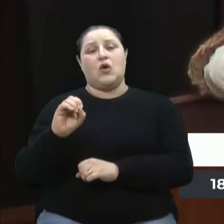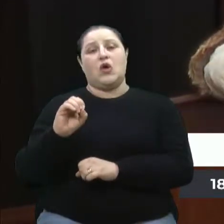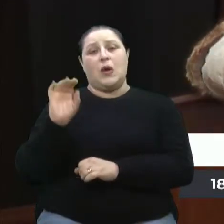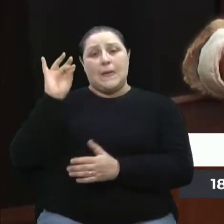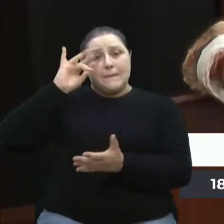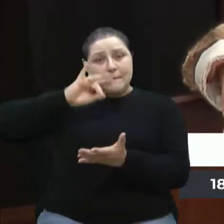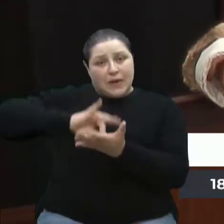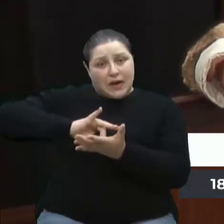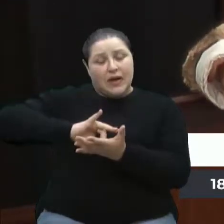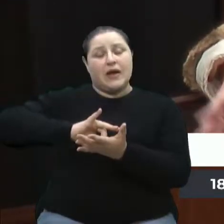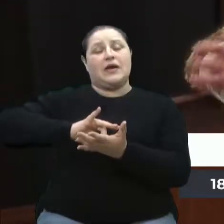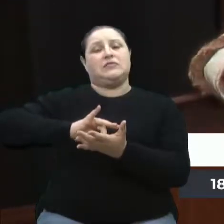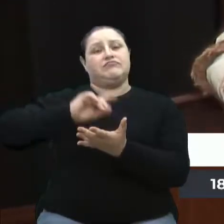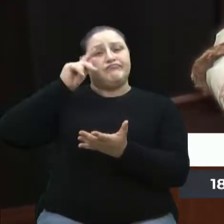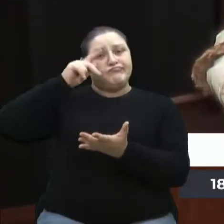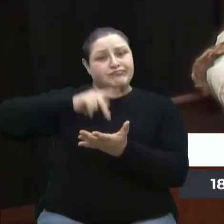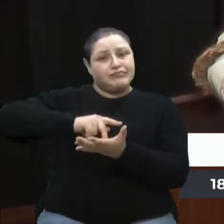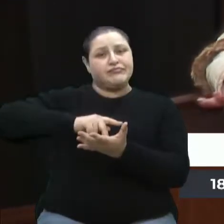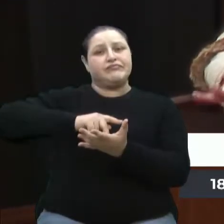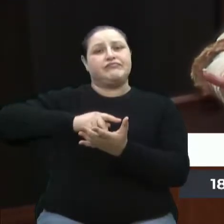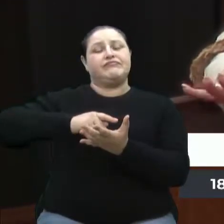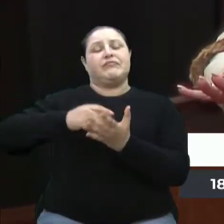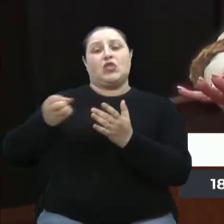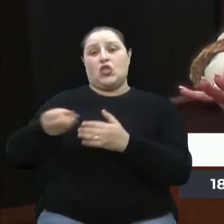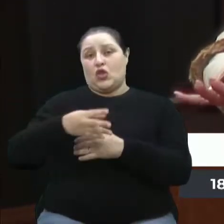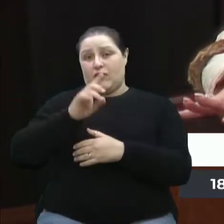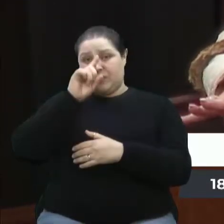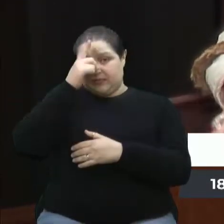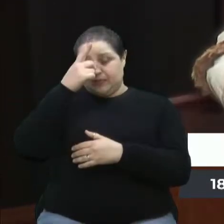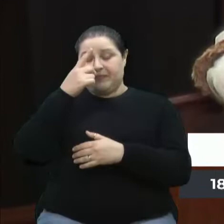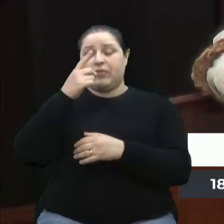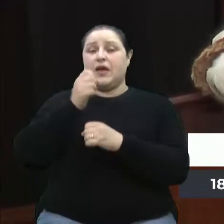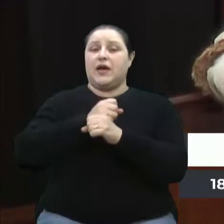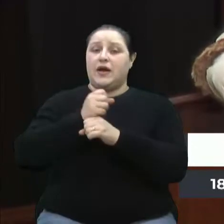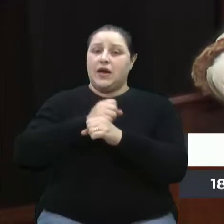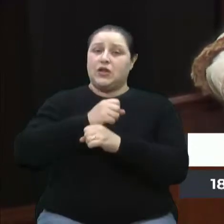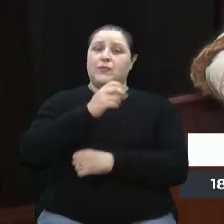foi inovada, e no ano de 2018,